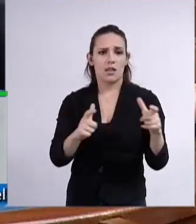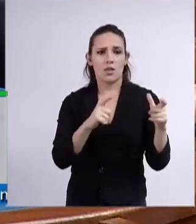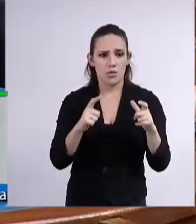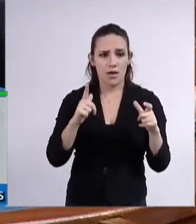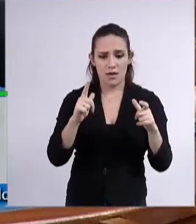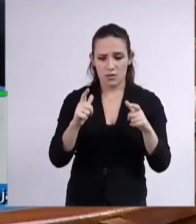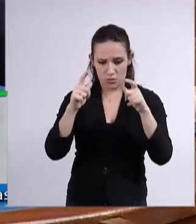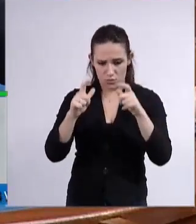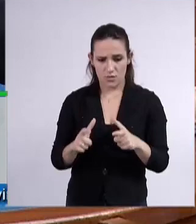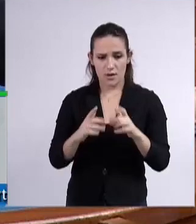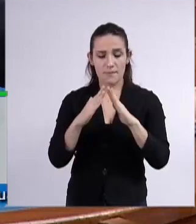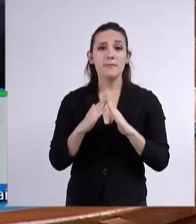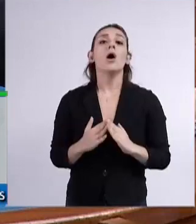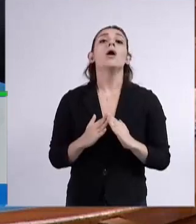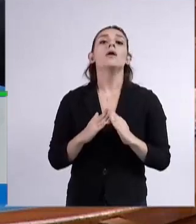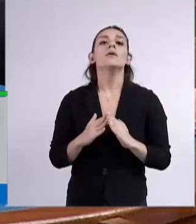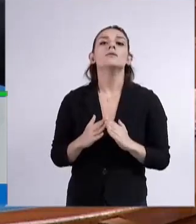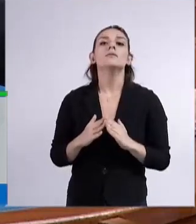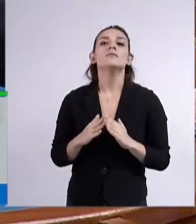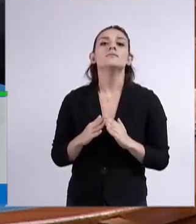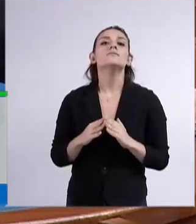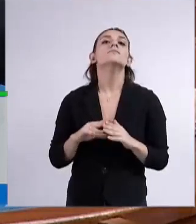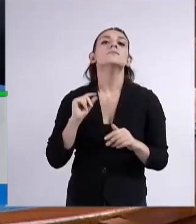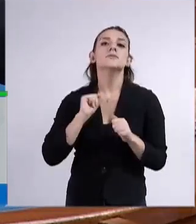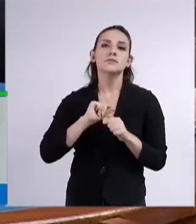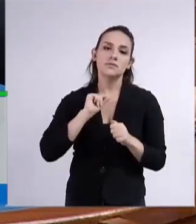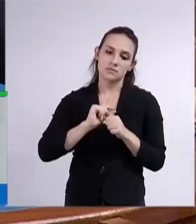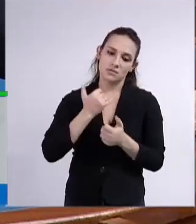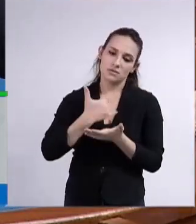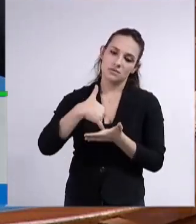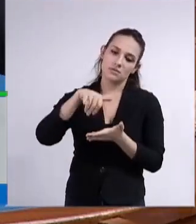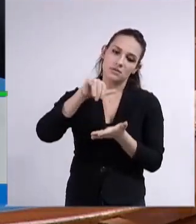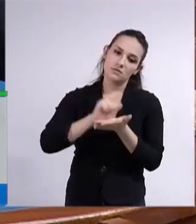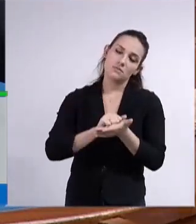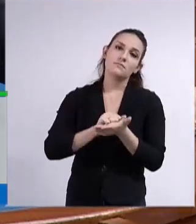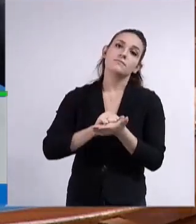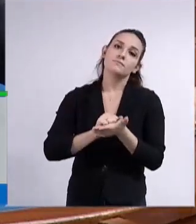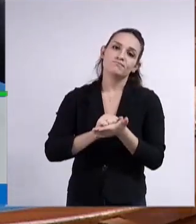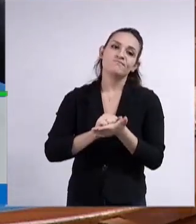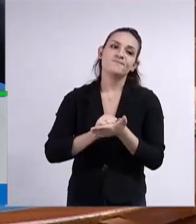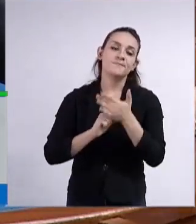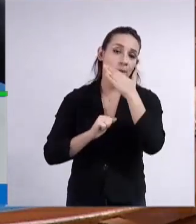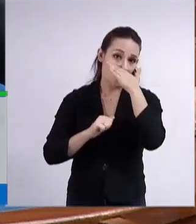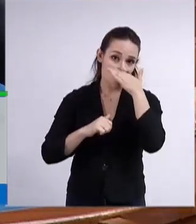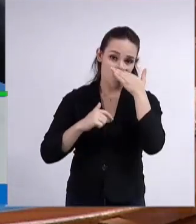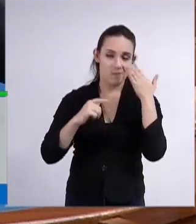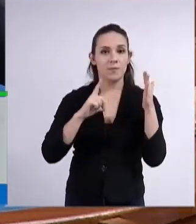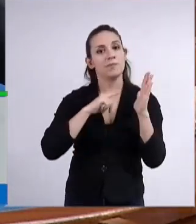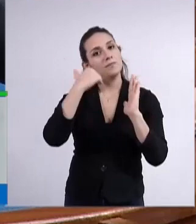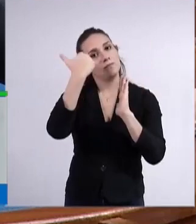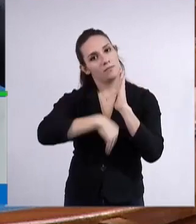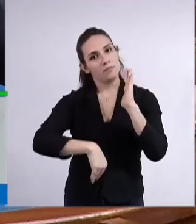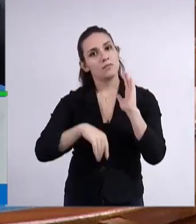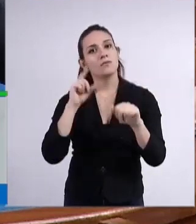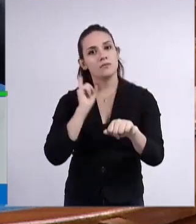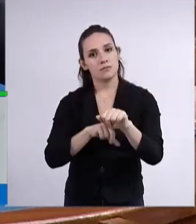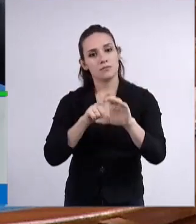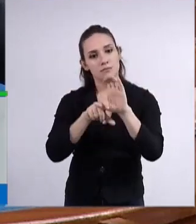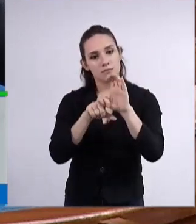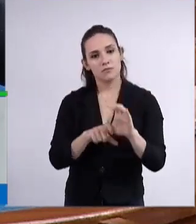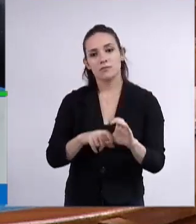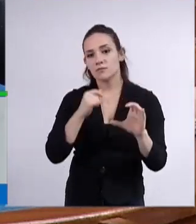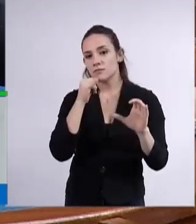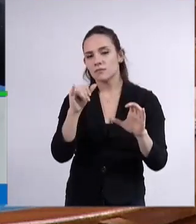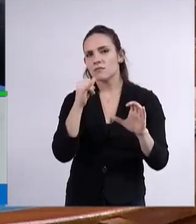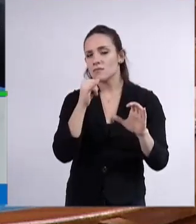onde ele reside com a sua família e faz a inscrição, recebendo desconto, deputado João Henrique,